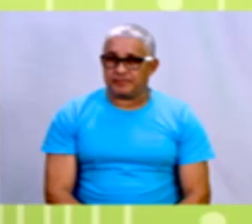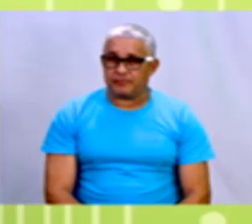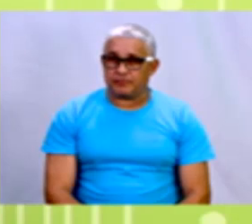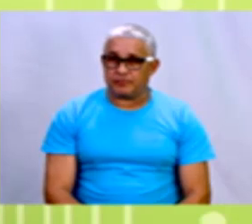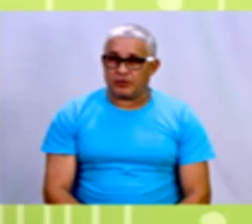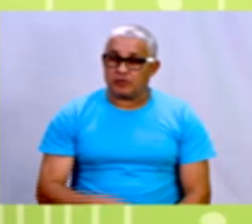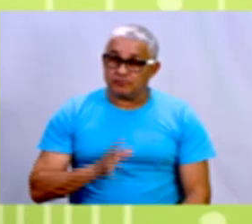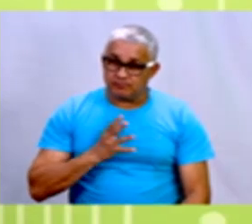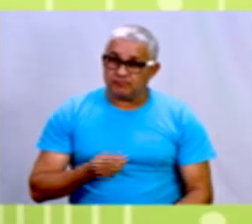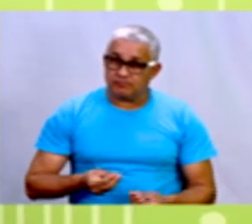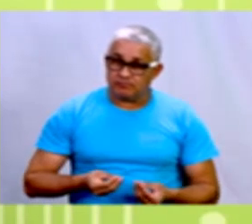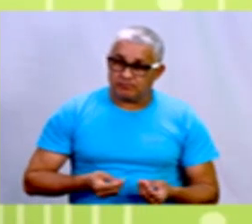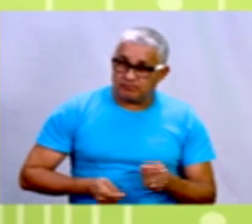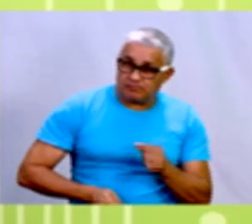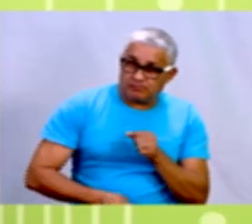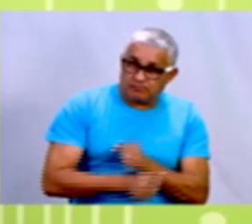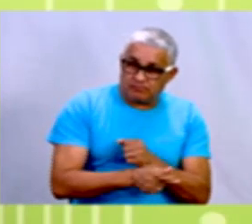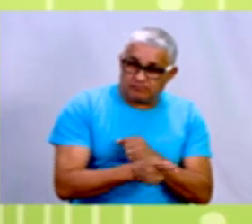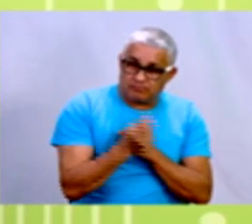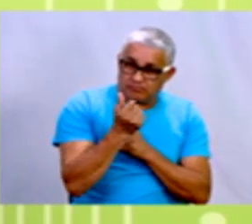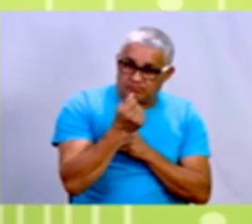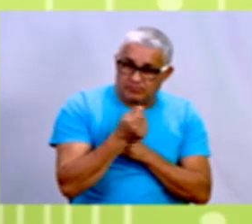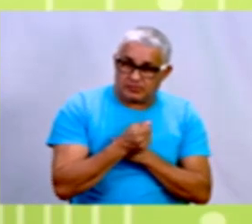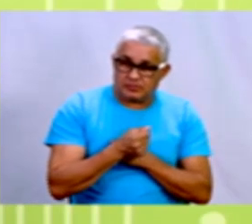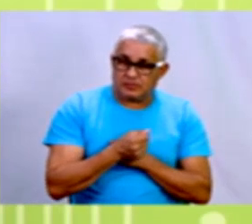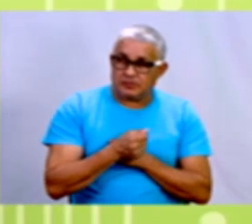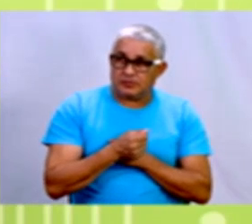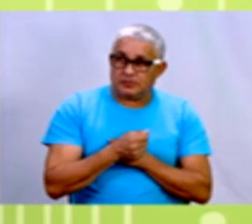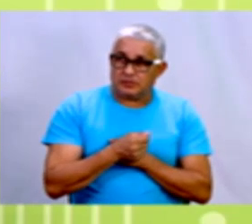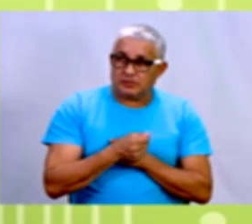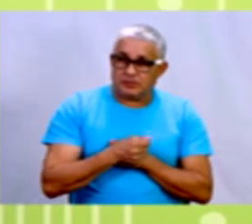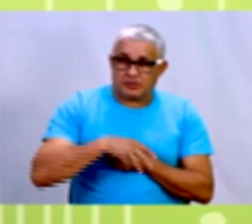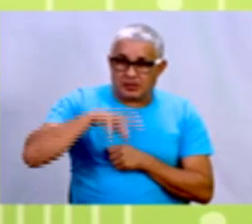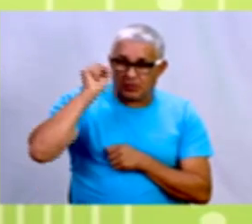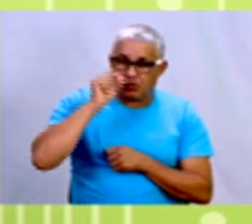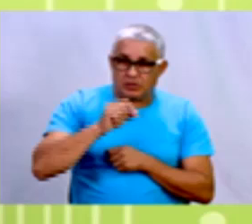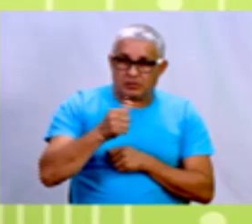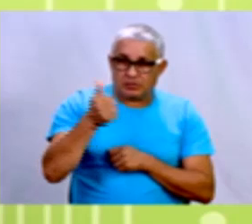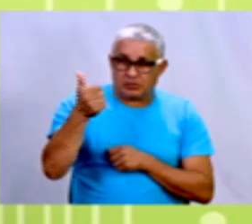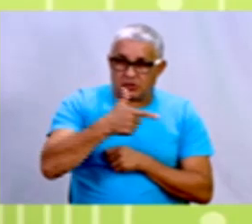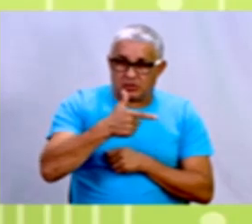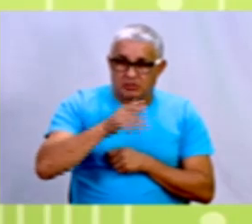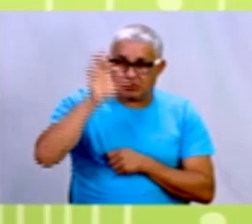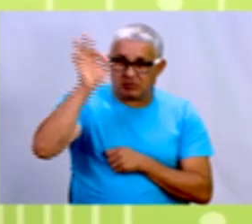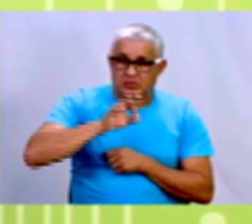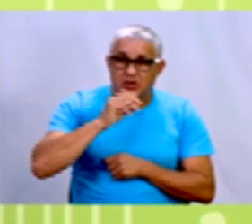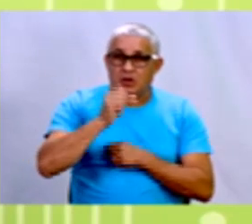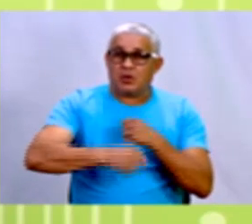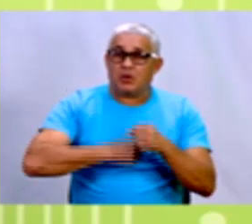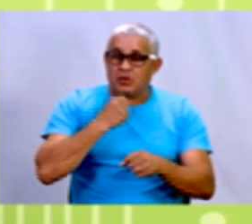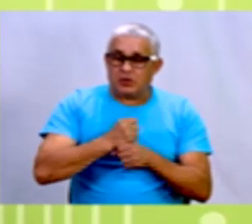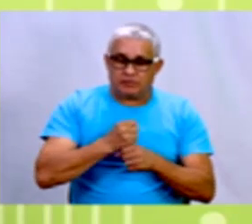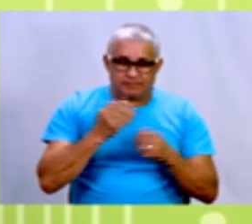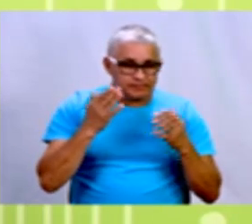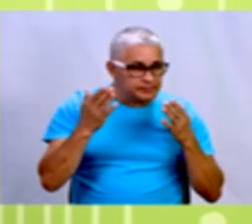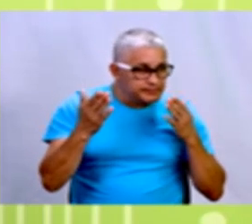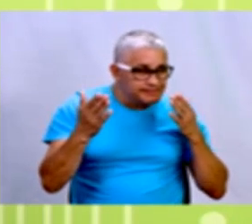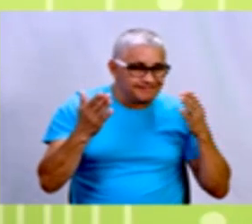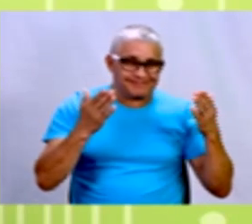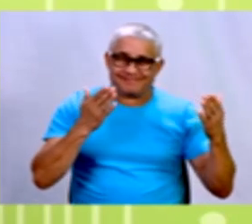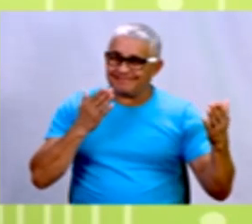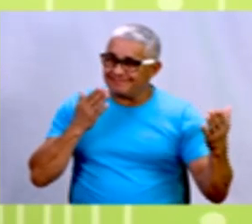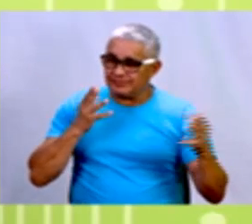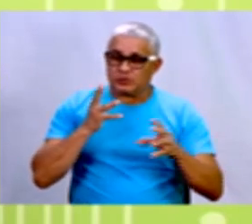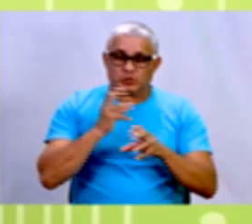investir para ganhar naquele negócio, no mínimo, vamos por lá, 12% ao ano, ele vai fazer essa análise, ele vai fazer